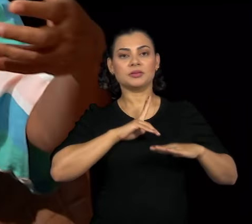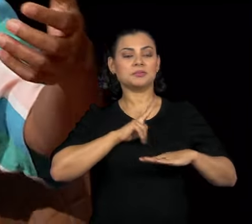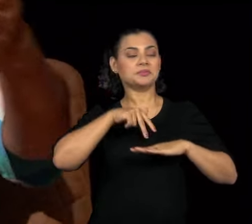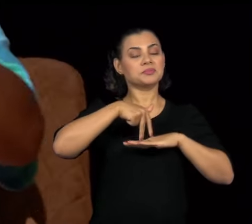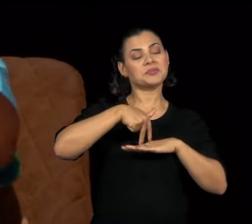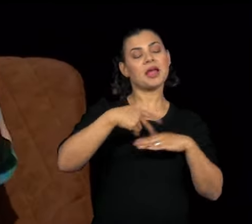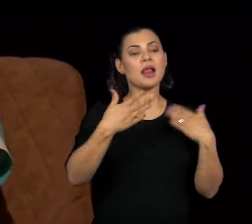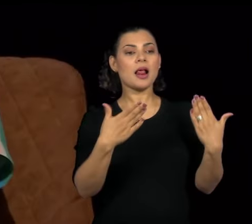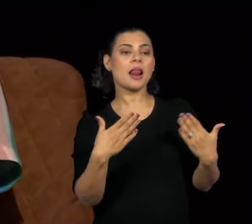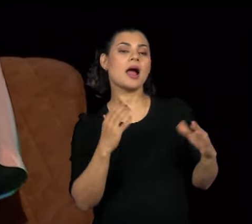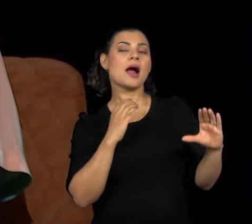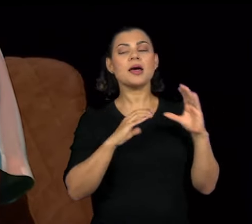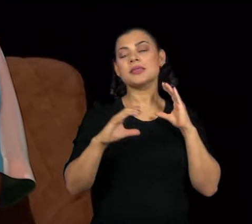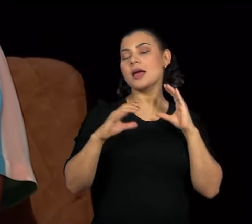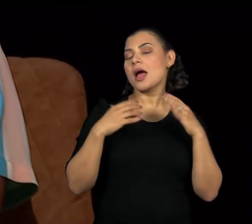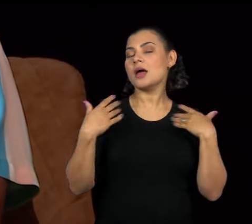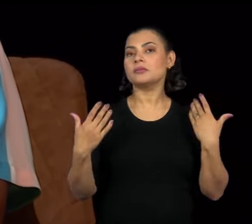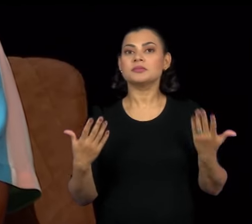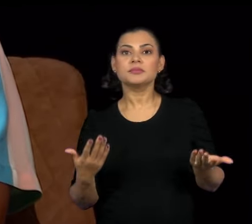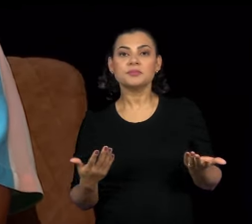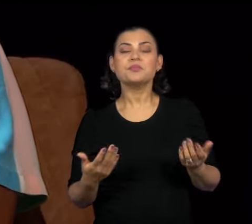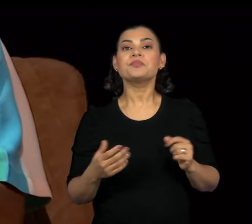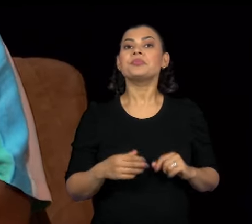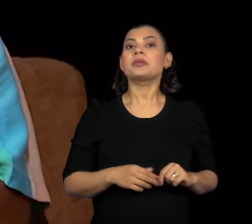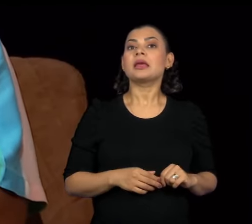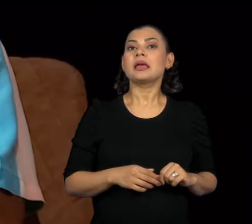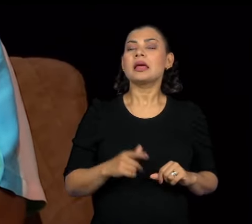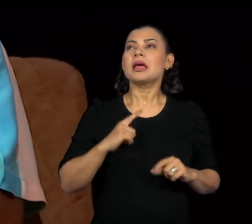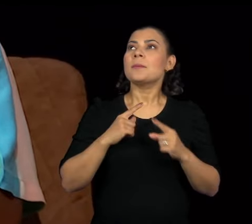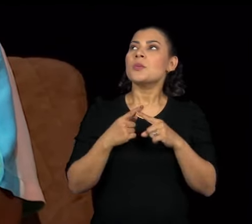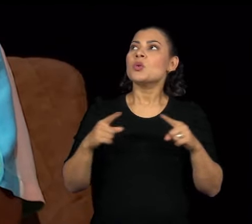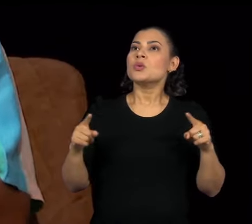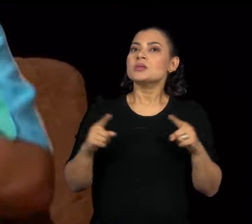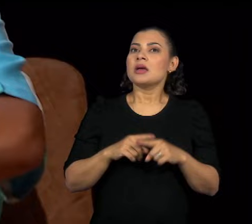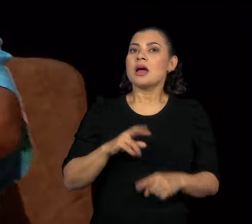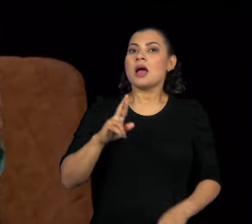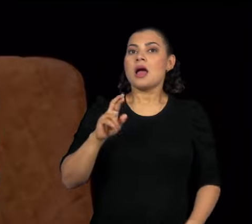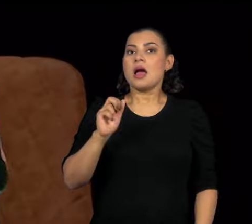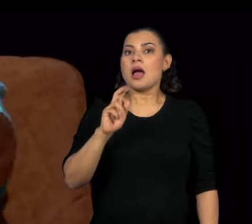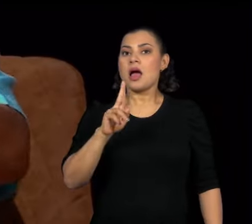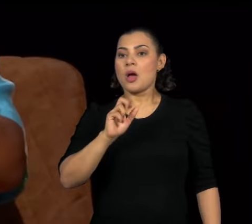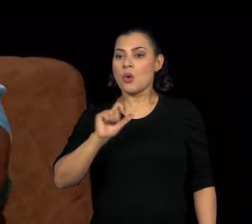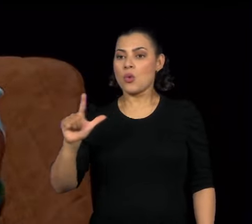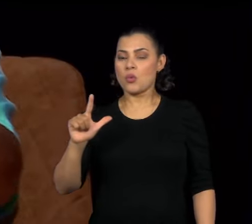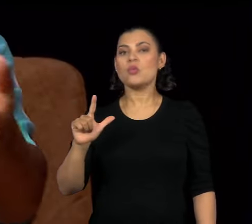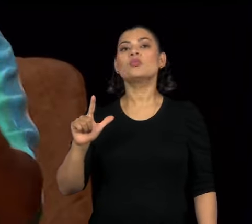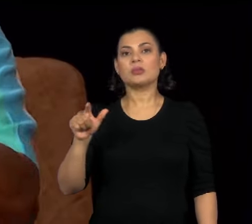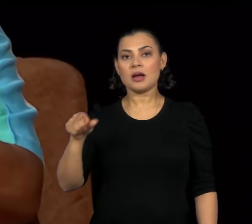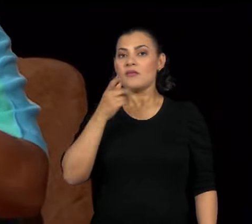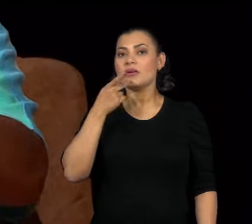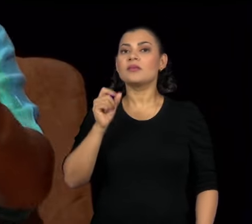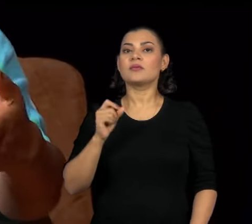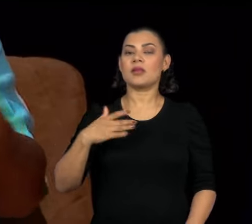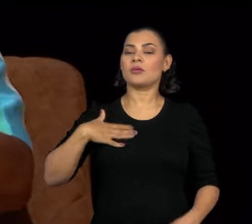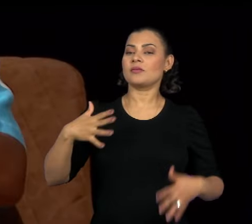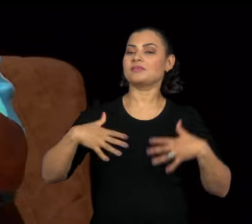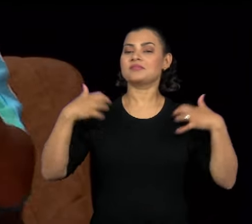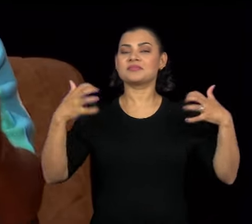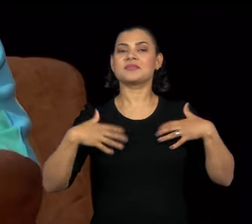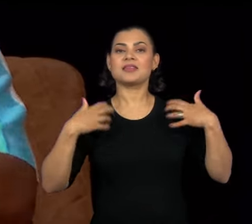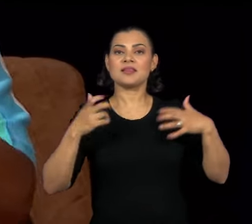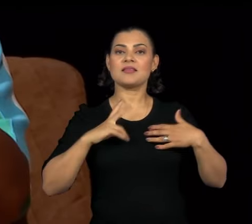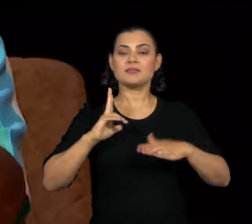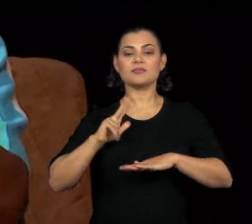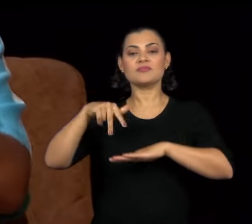eu cantando, estava cantando a música de Raul Seixas. Eu devia estar contente, porque tenho um emprego, sou dito